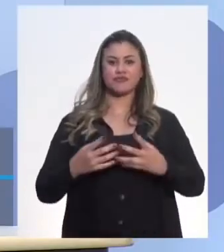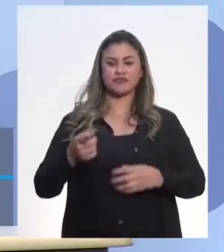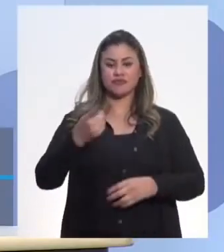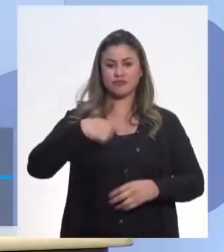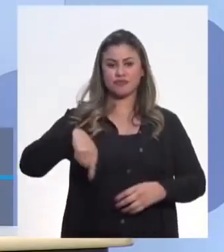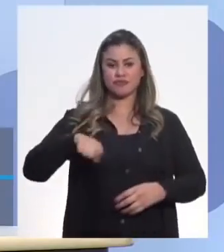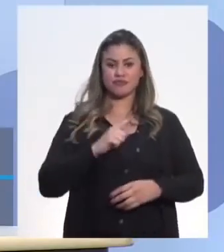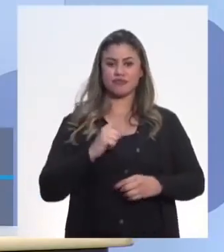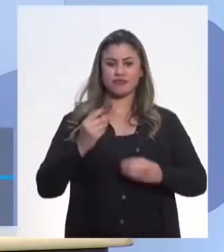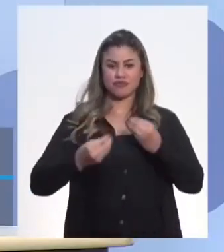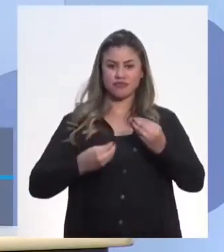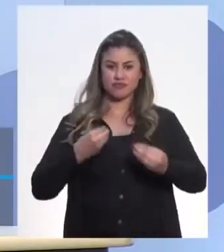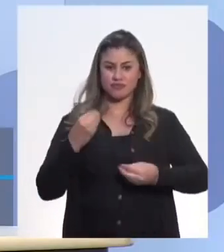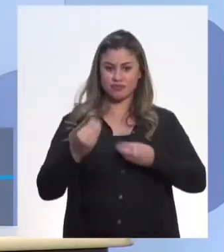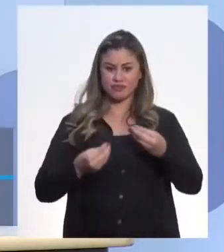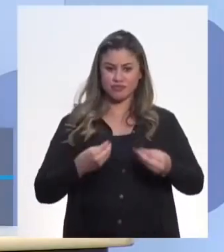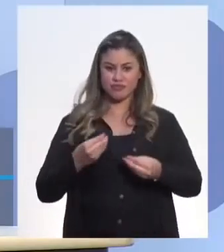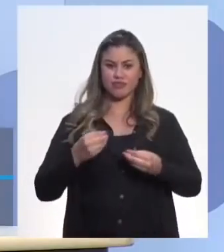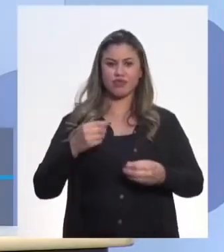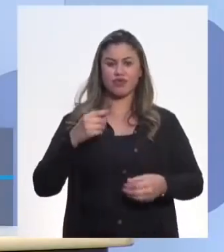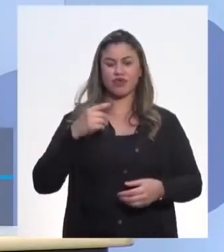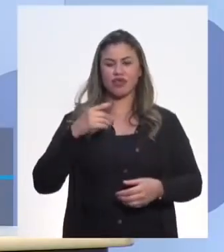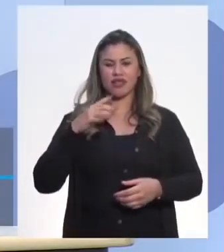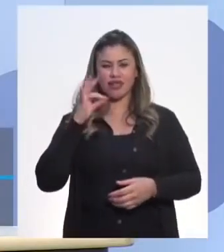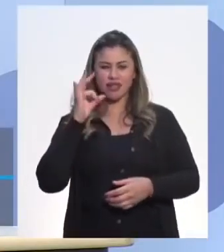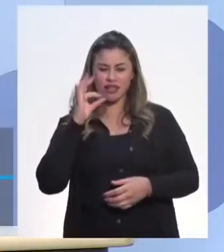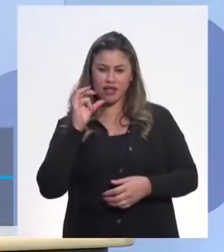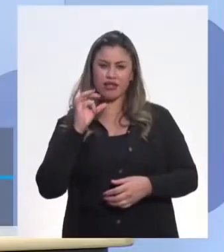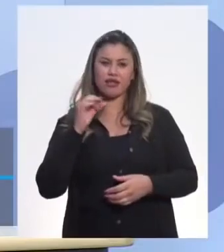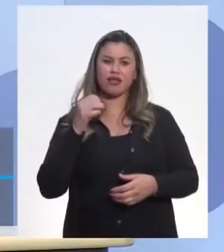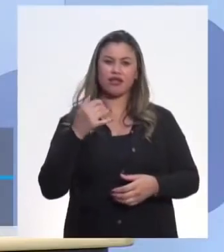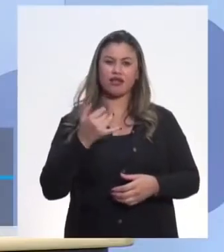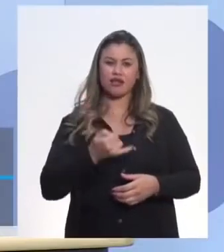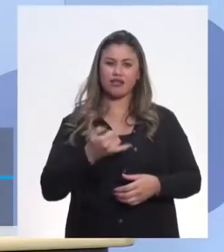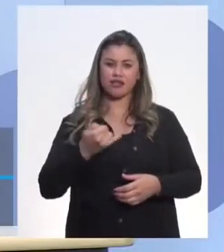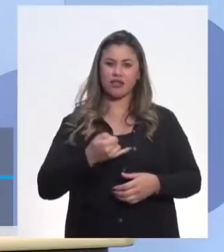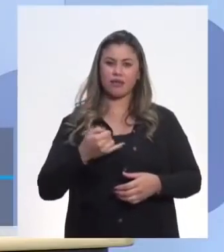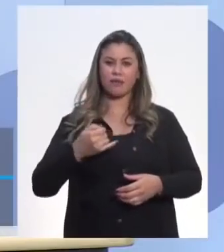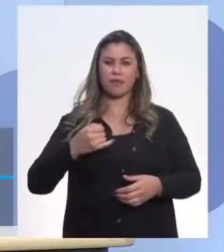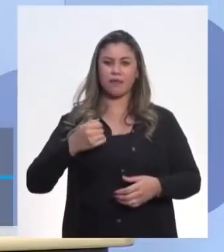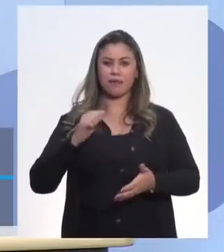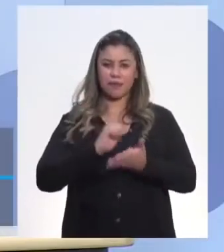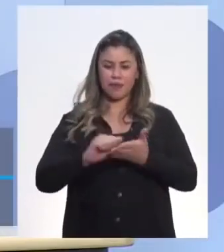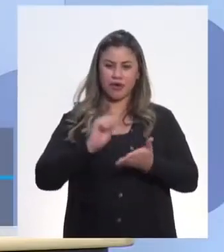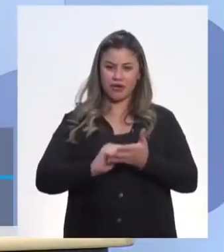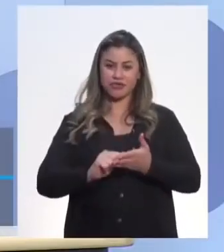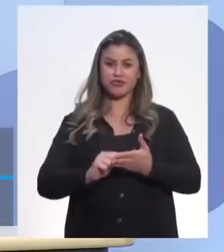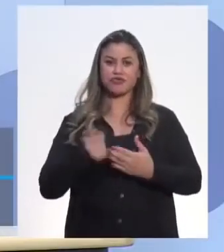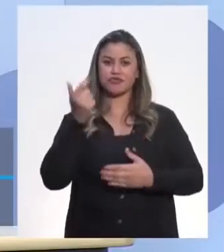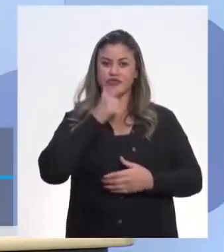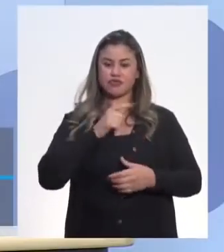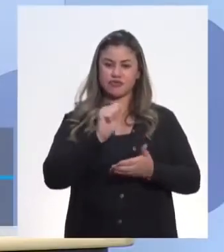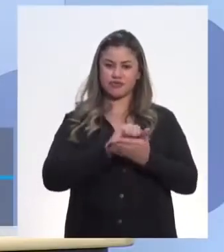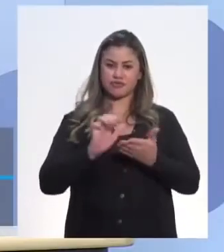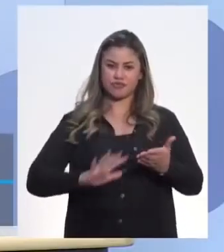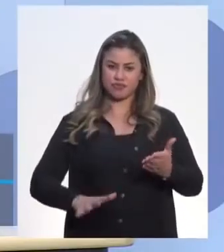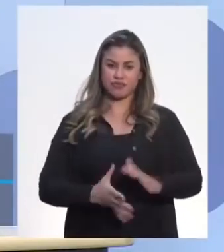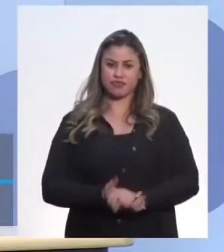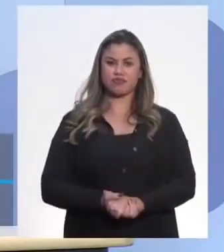comentando então cê para lápis caneta borracha e para conseguir fazer os exercícios né lê